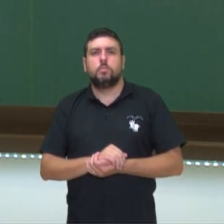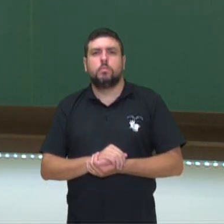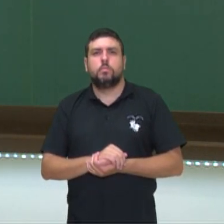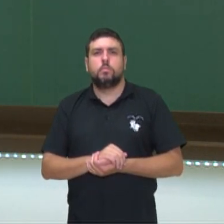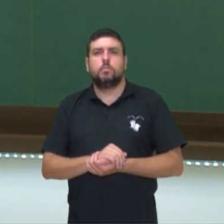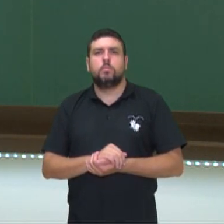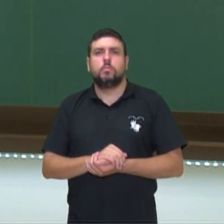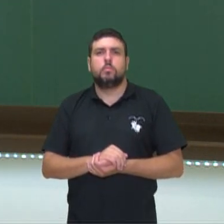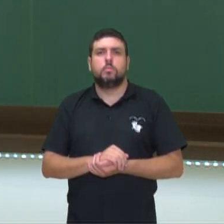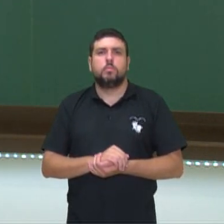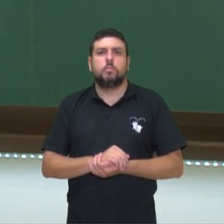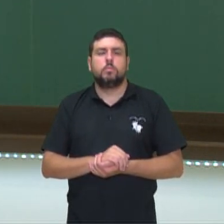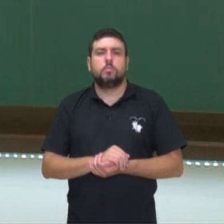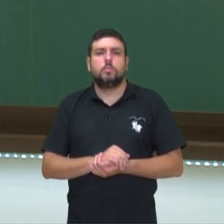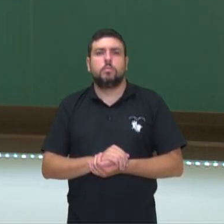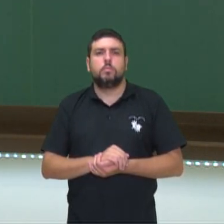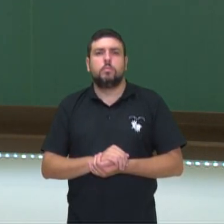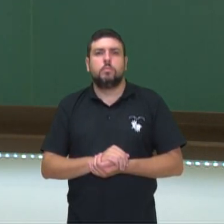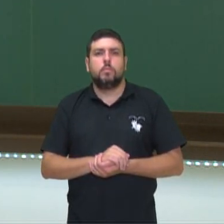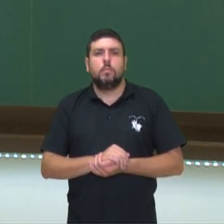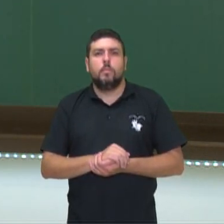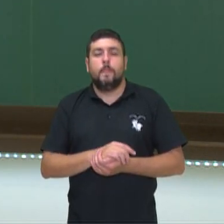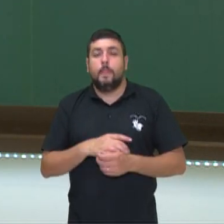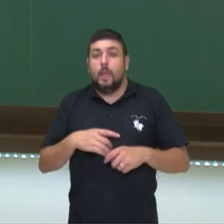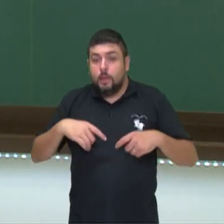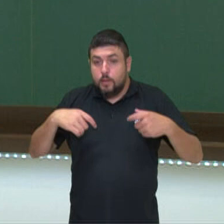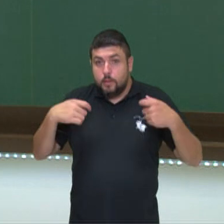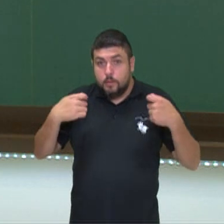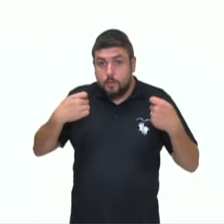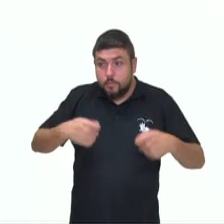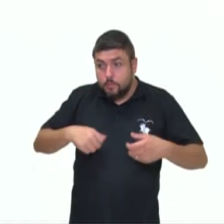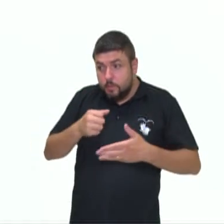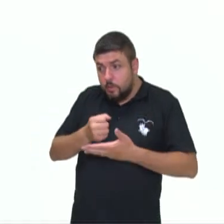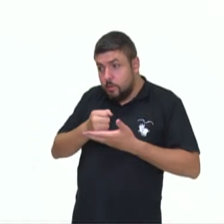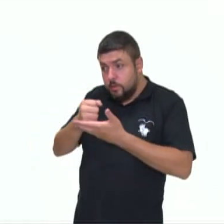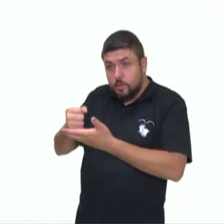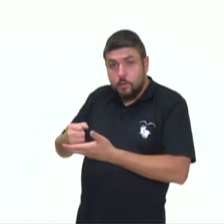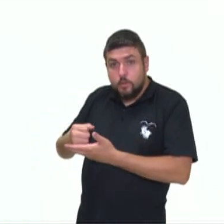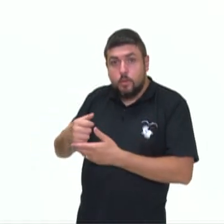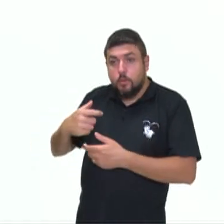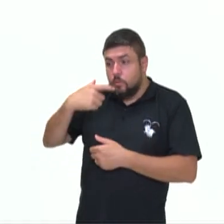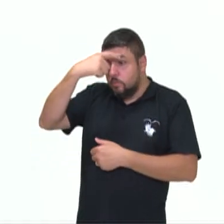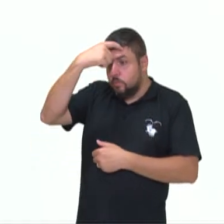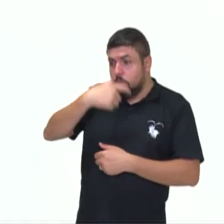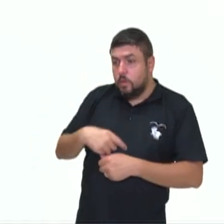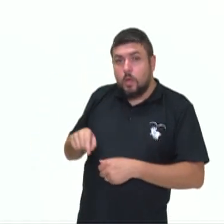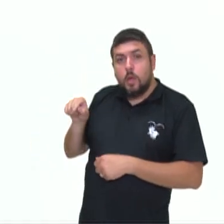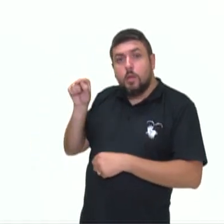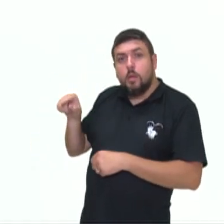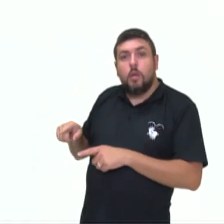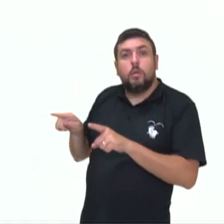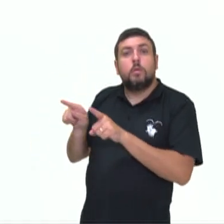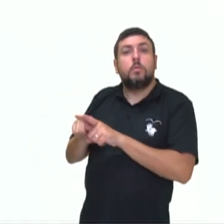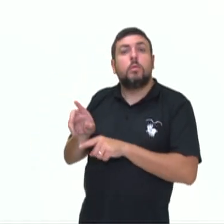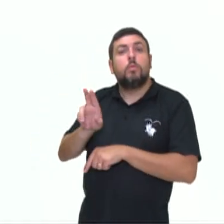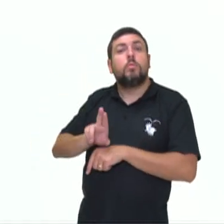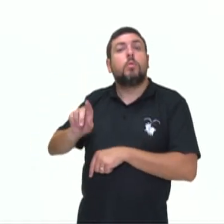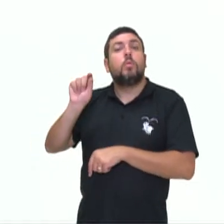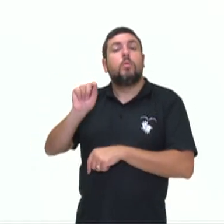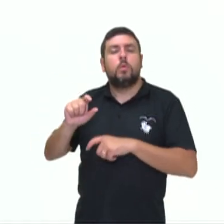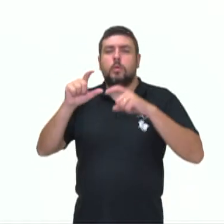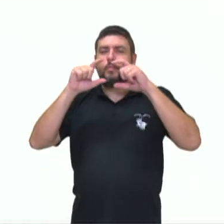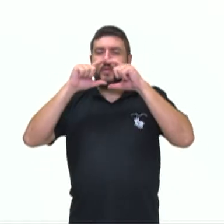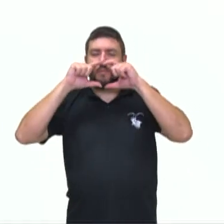certo? Precisando de ajuda, paciente e assistente devem usar máscara.